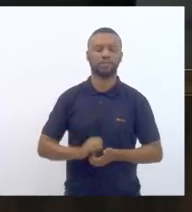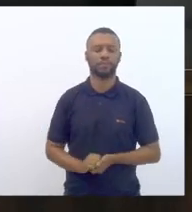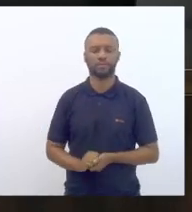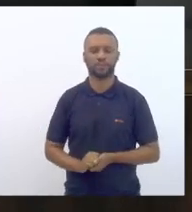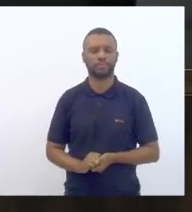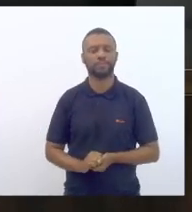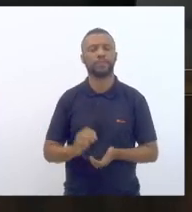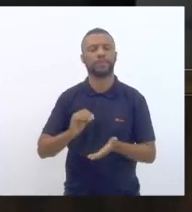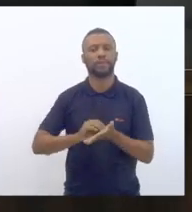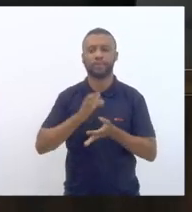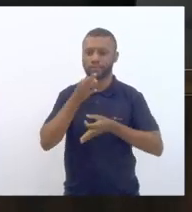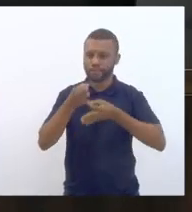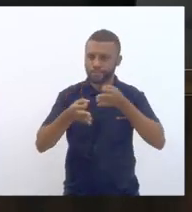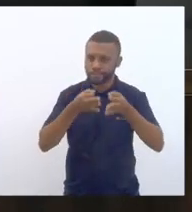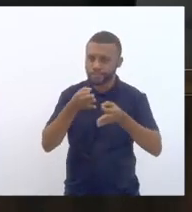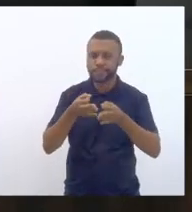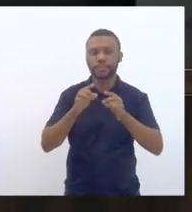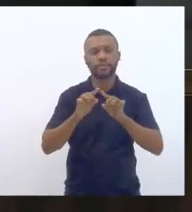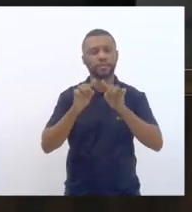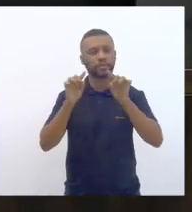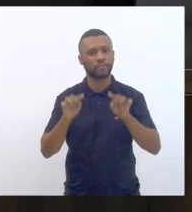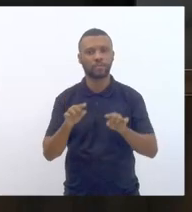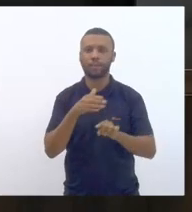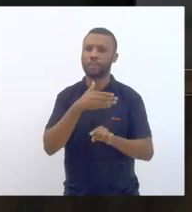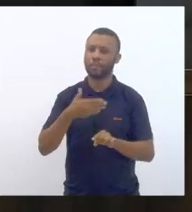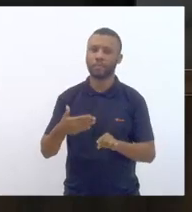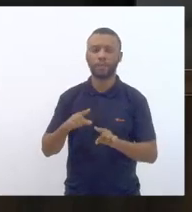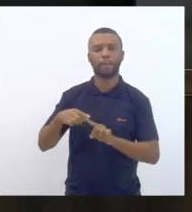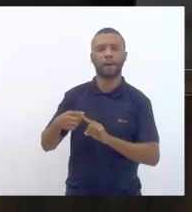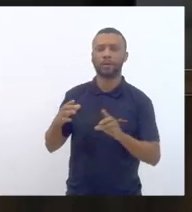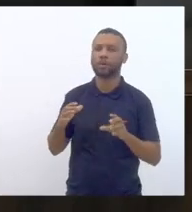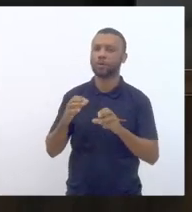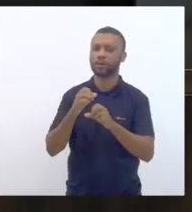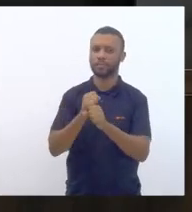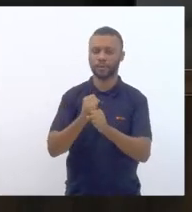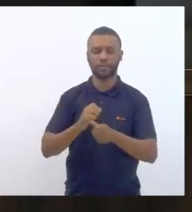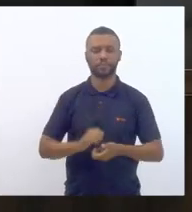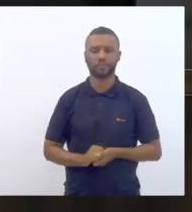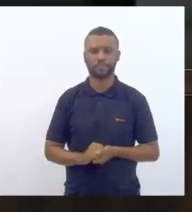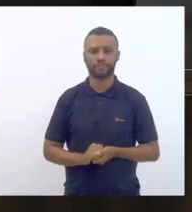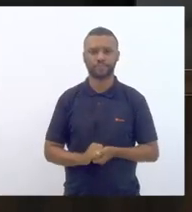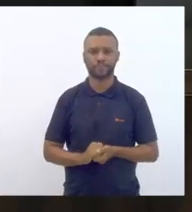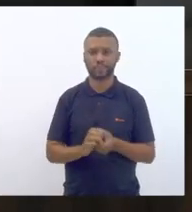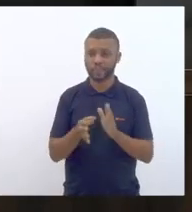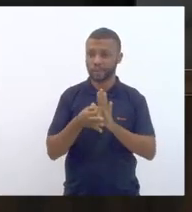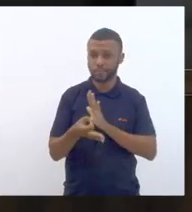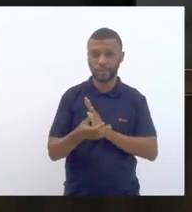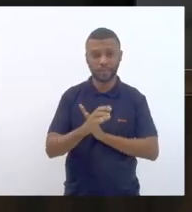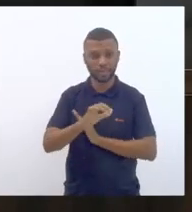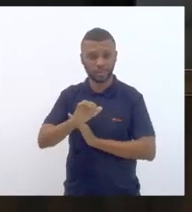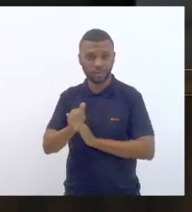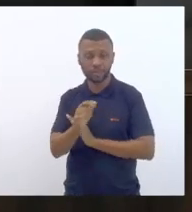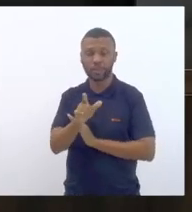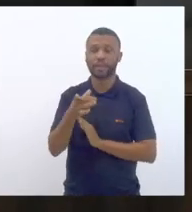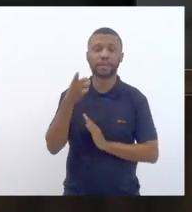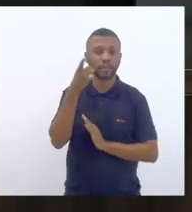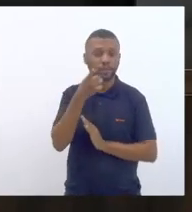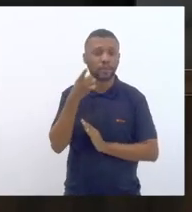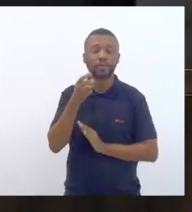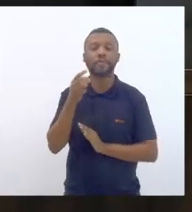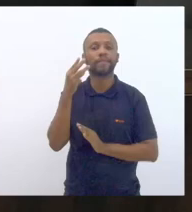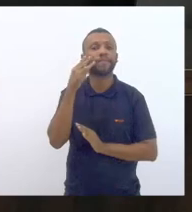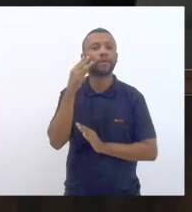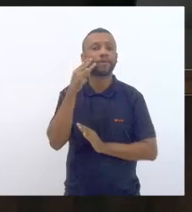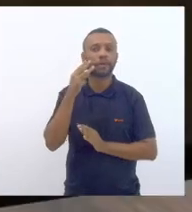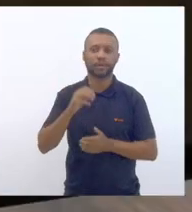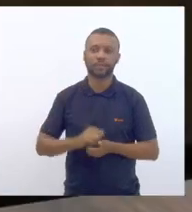pareceres das Comissões de Constituição e Justiça, de Servidores Públicos e Orçamento. Para emitir parecer pela Comissão de Constituição e Justiça, deputado Valdeir